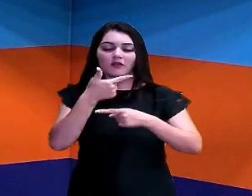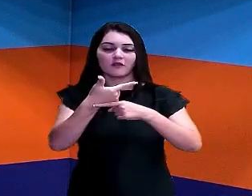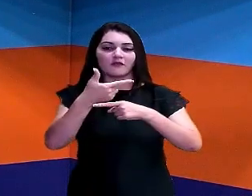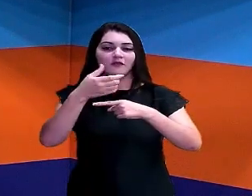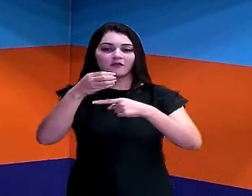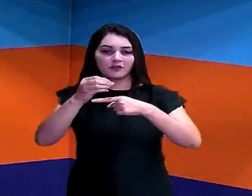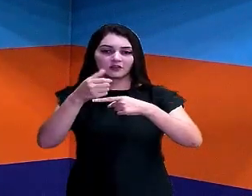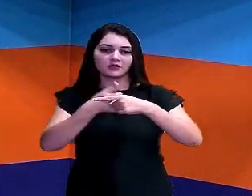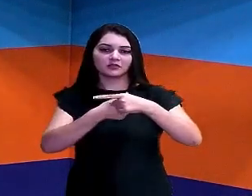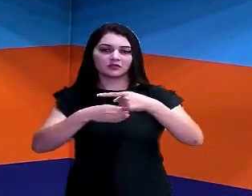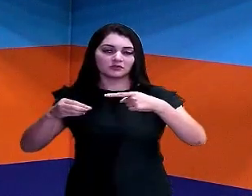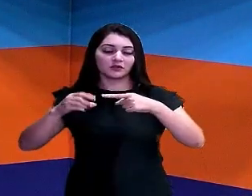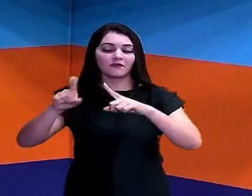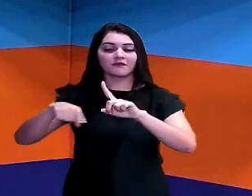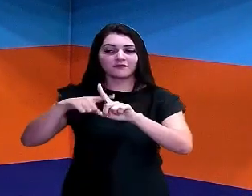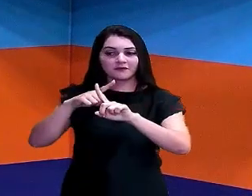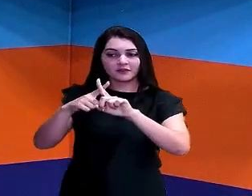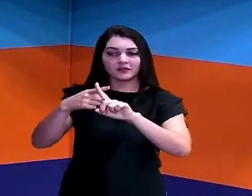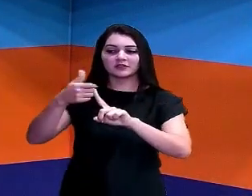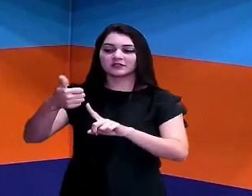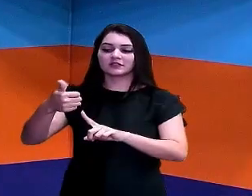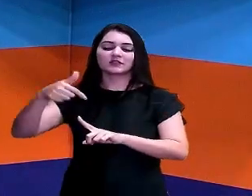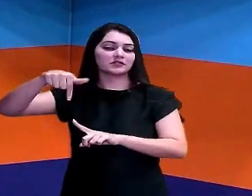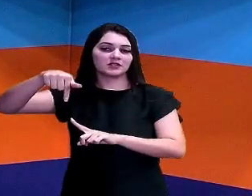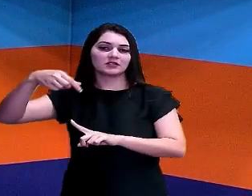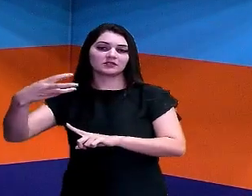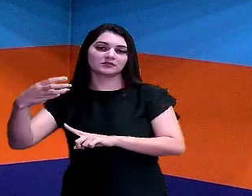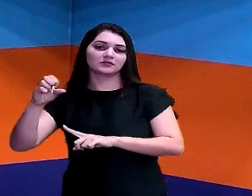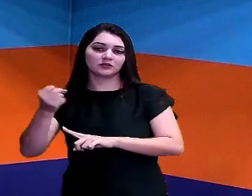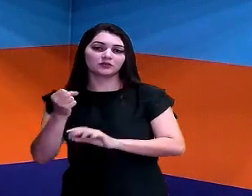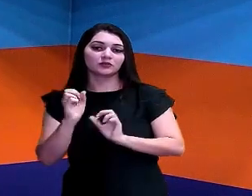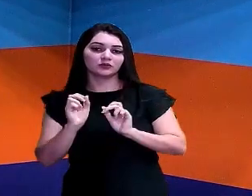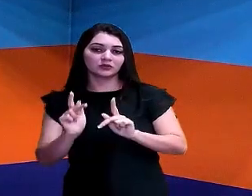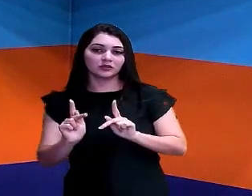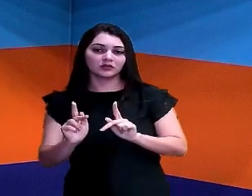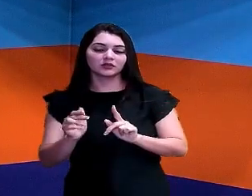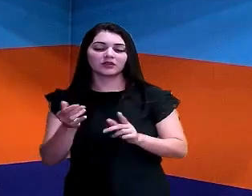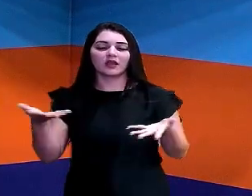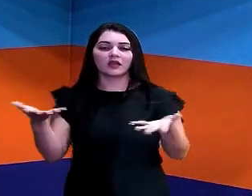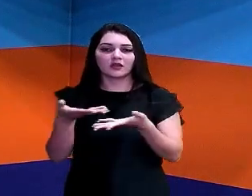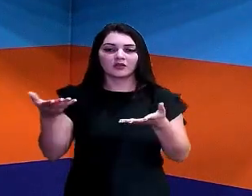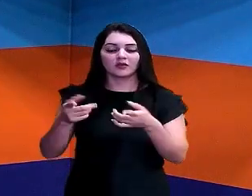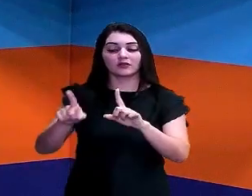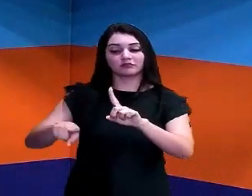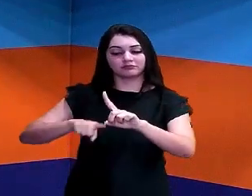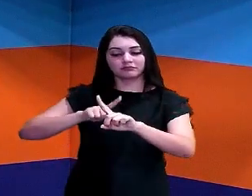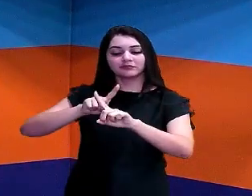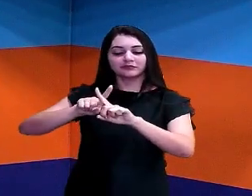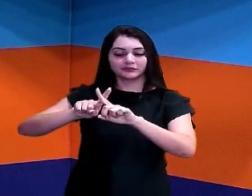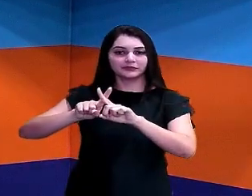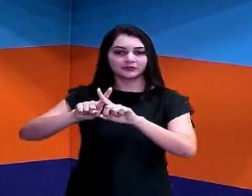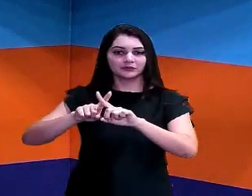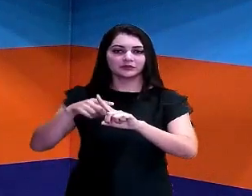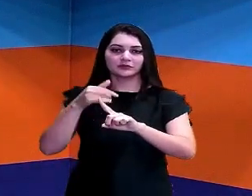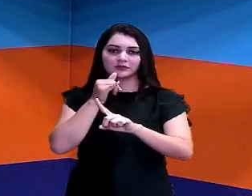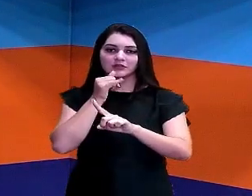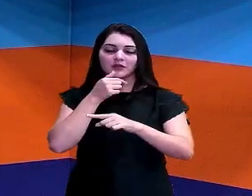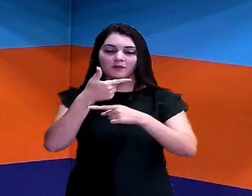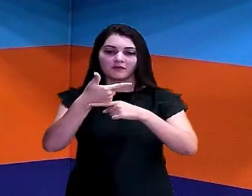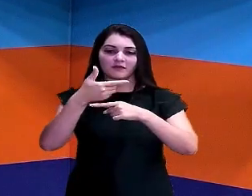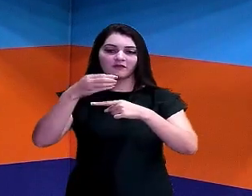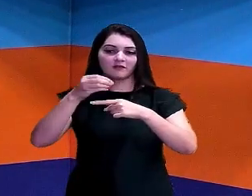vezes 738, tá? O que é que eu vou fazer aqui? Multiplico 20